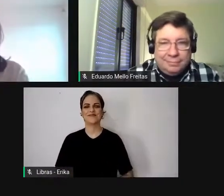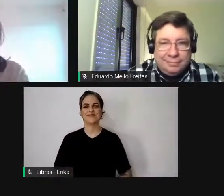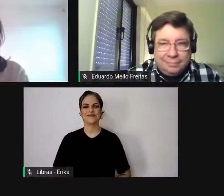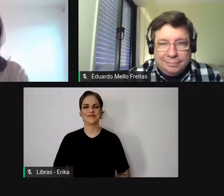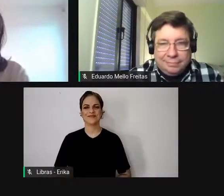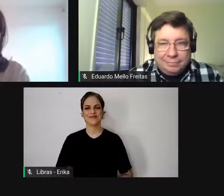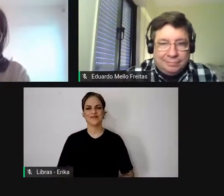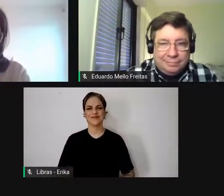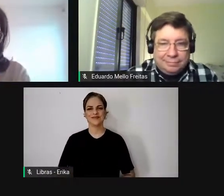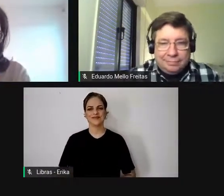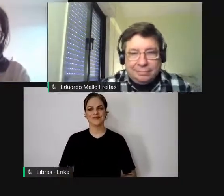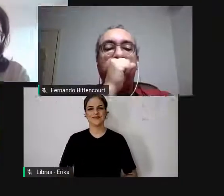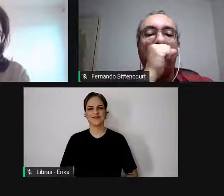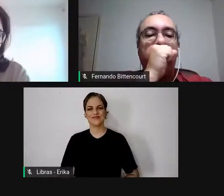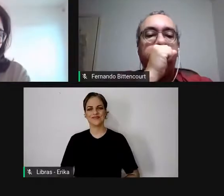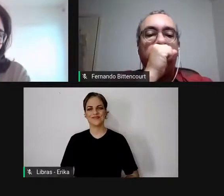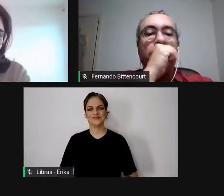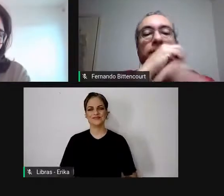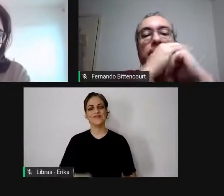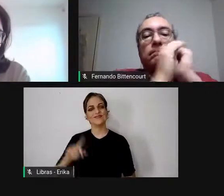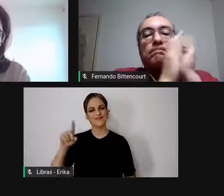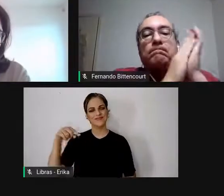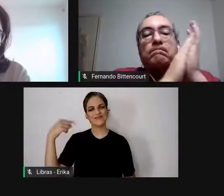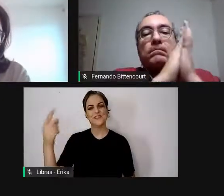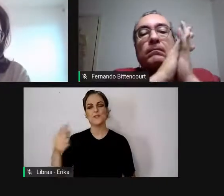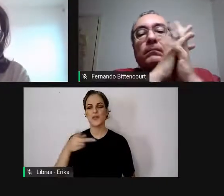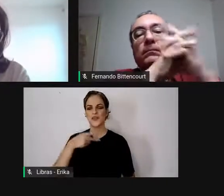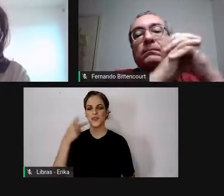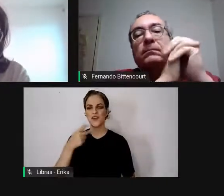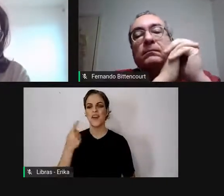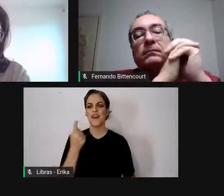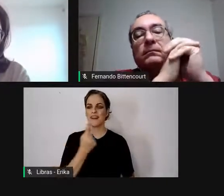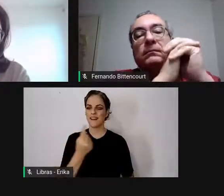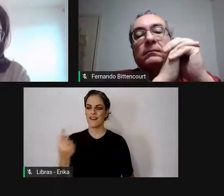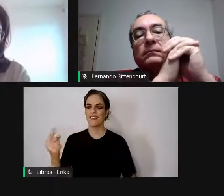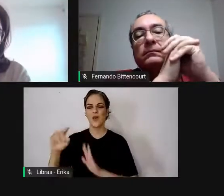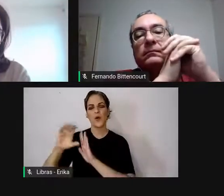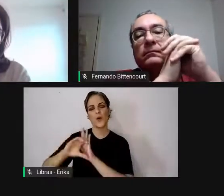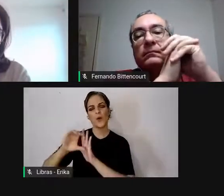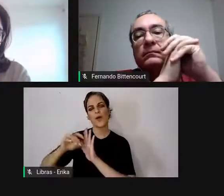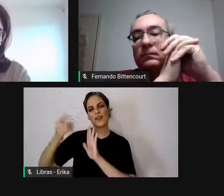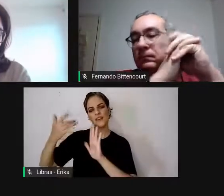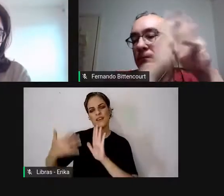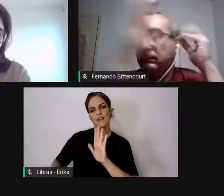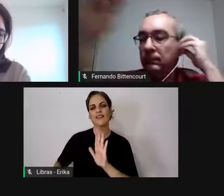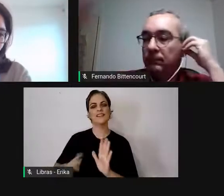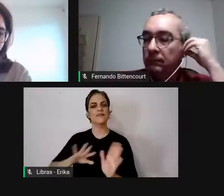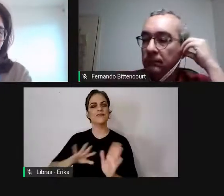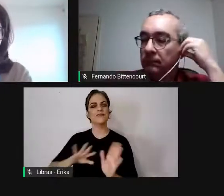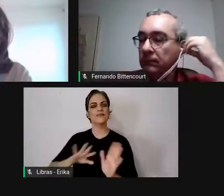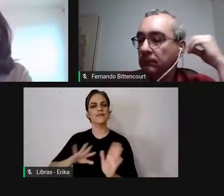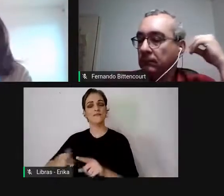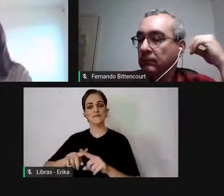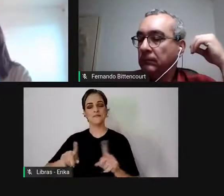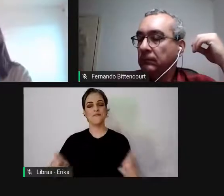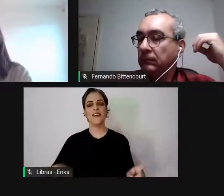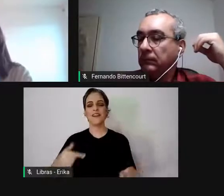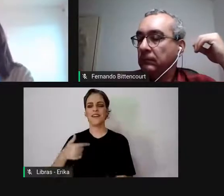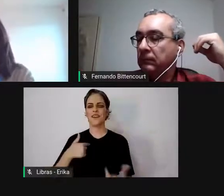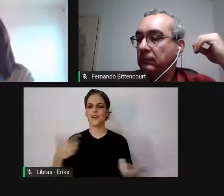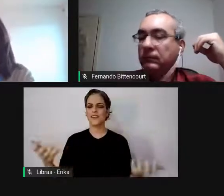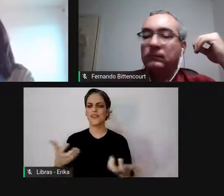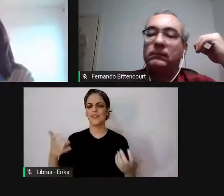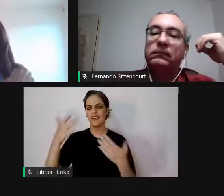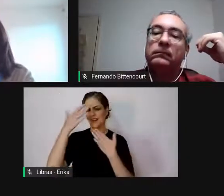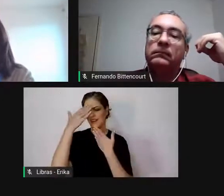eu gostaria muito de agradecer todos aqueles que trabalham e que estão trabalhando para que esse evento possa acontecer. São sempre muitas